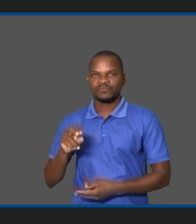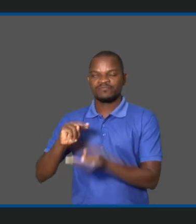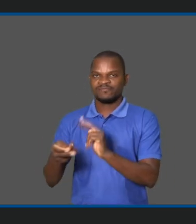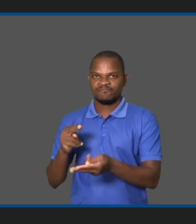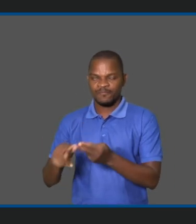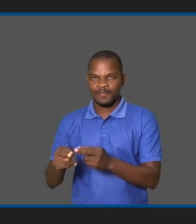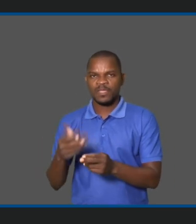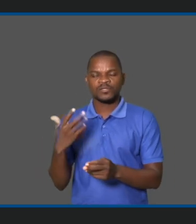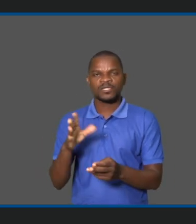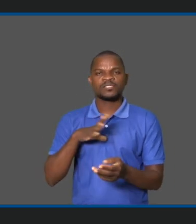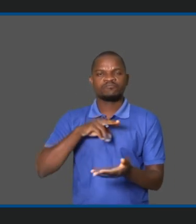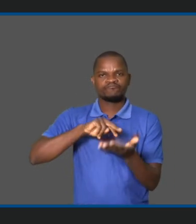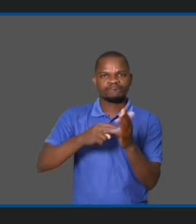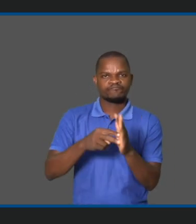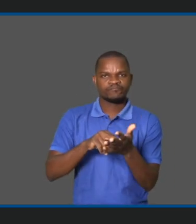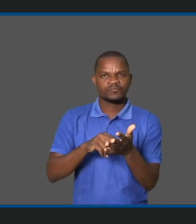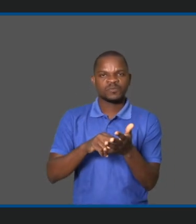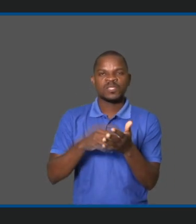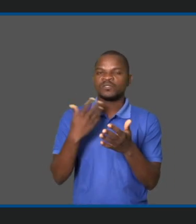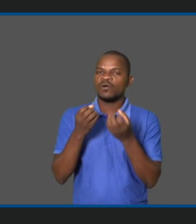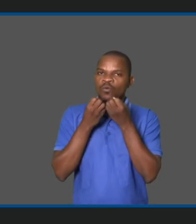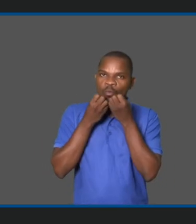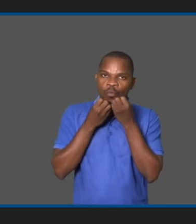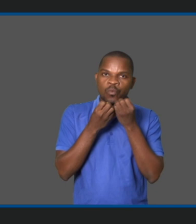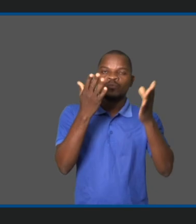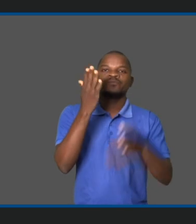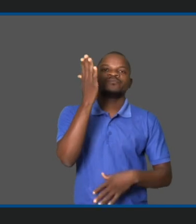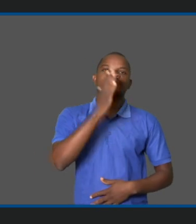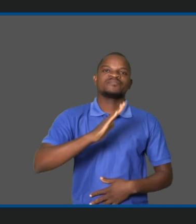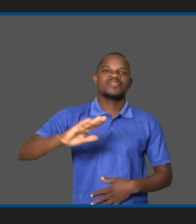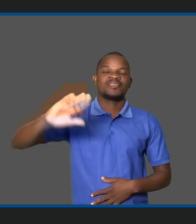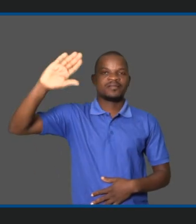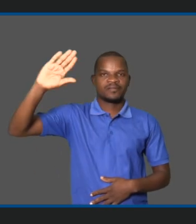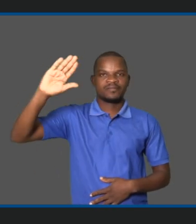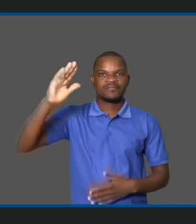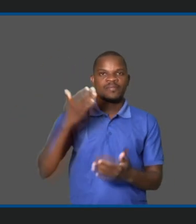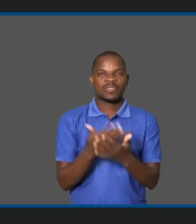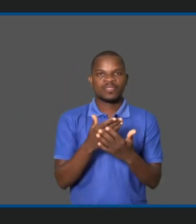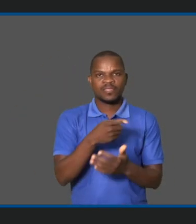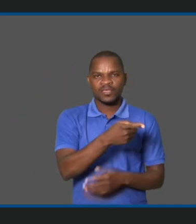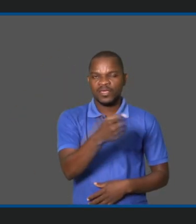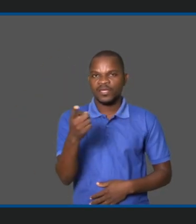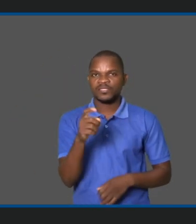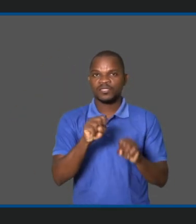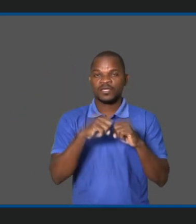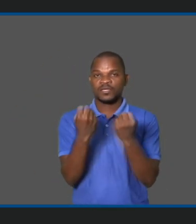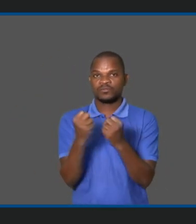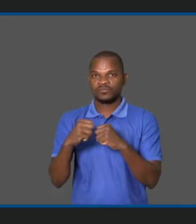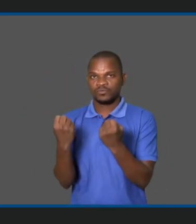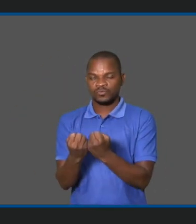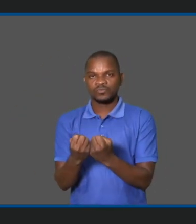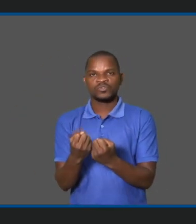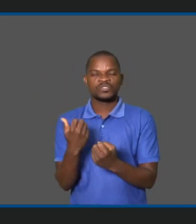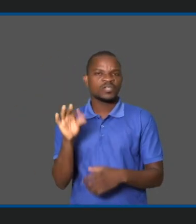eles poderem, com base nas medidas emanadas pelo Presidente da República e o Ministério da Saúde, seguir